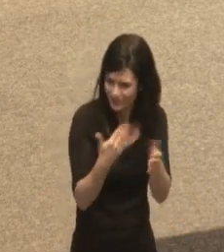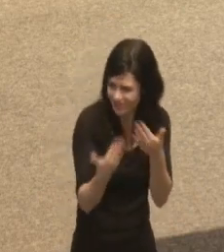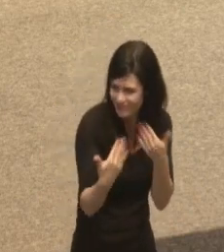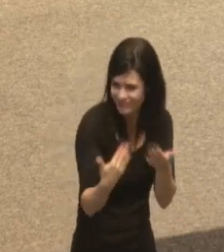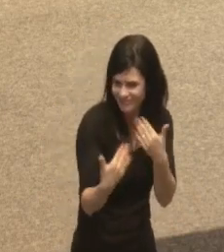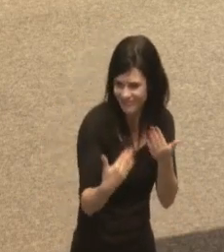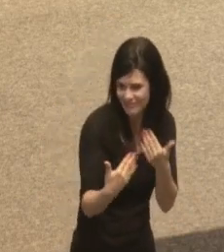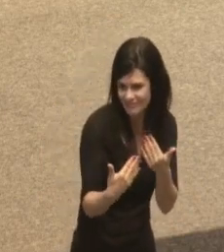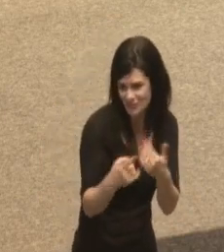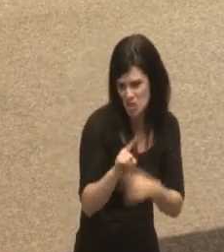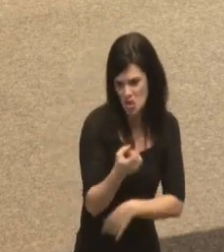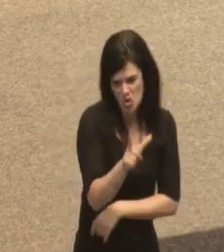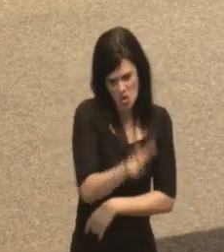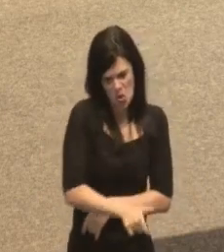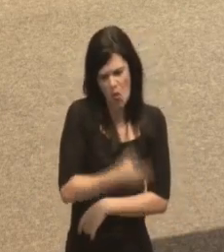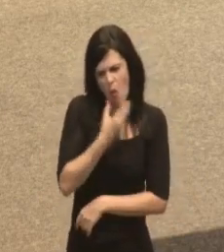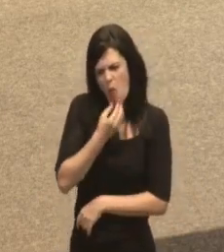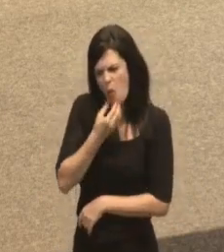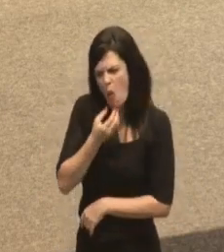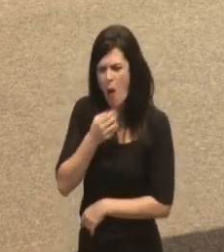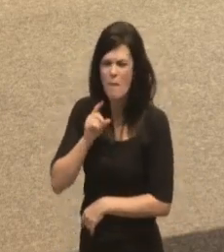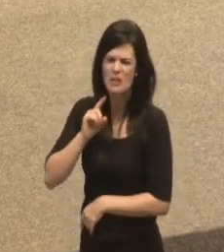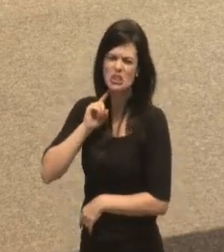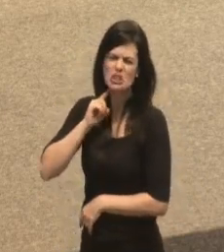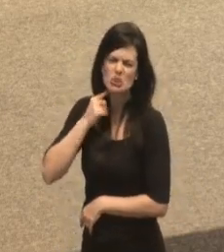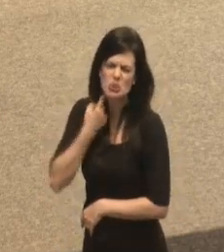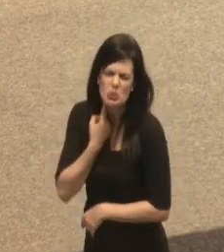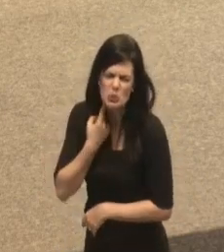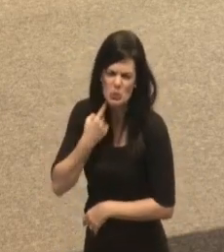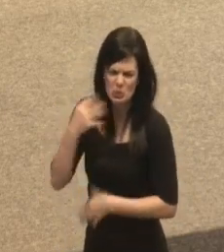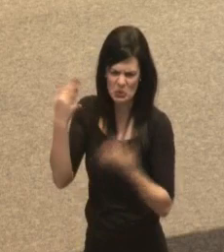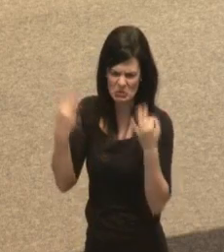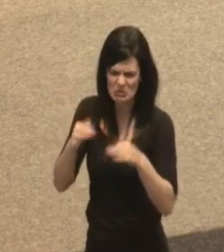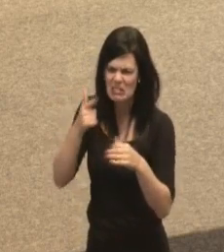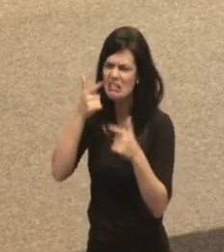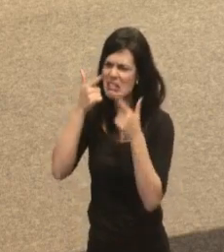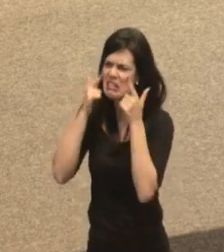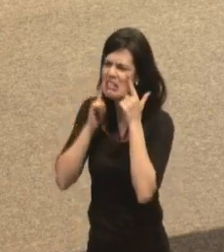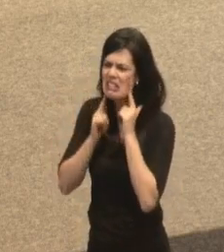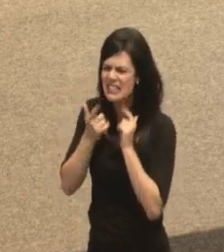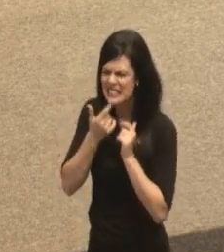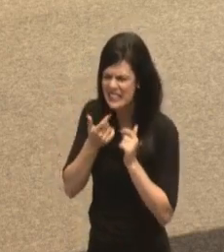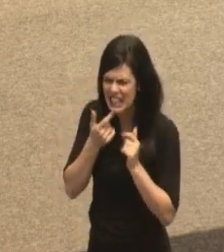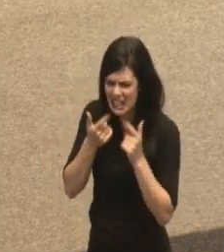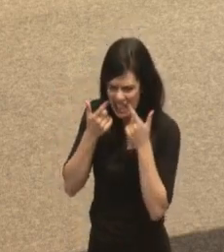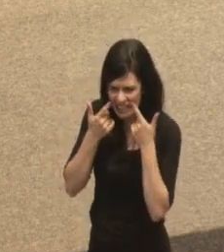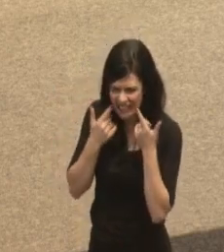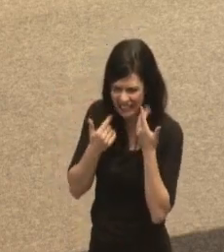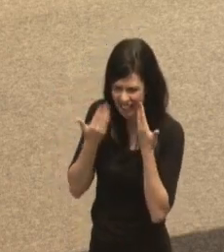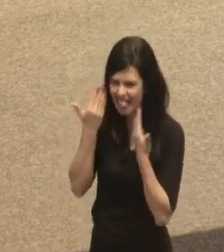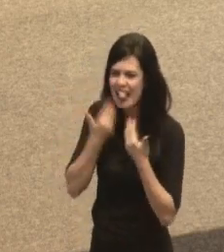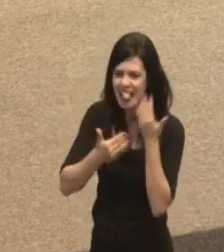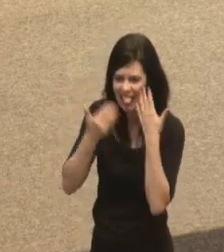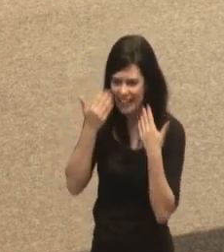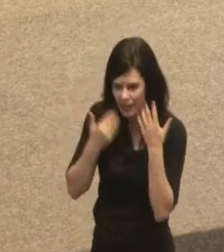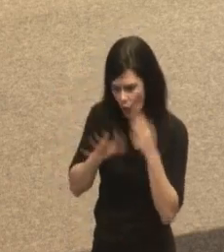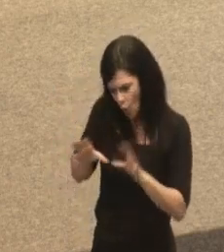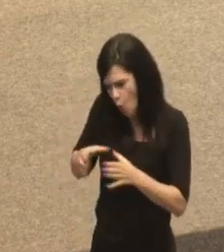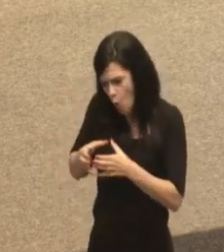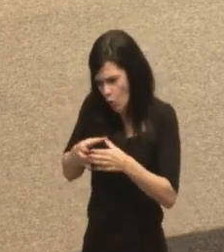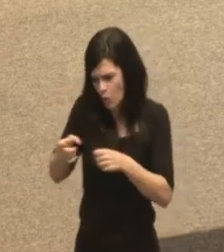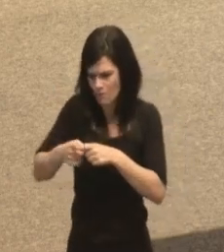muito sujo, machucado, com o rosto machucado, sangrando, foi atendido pela